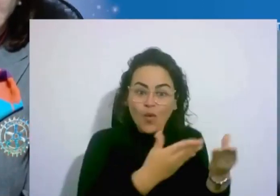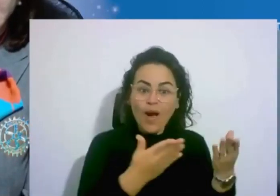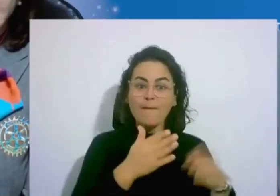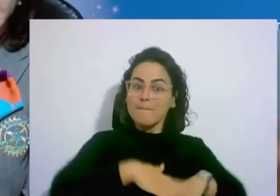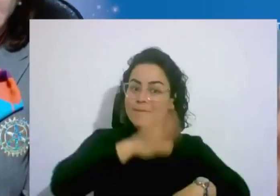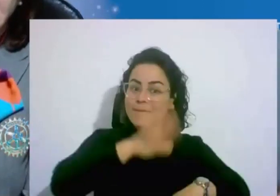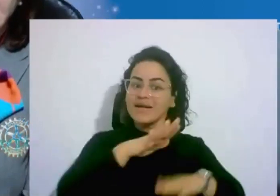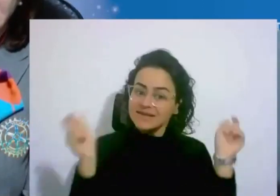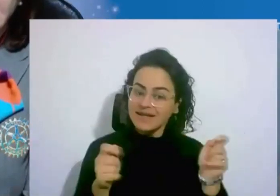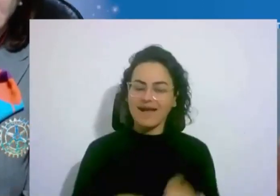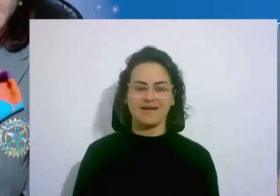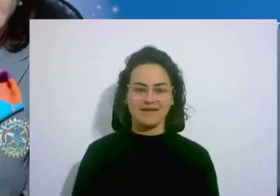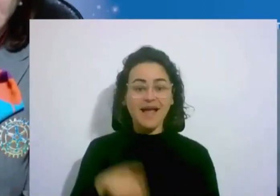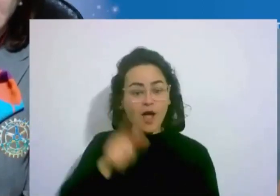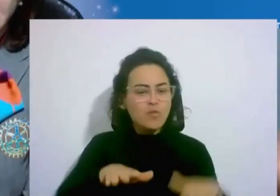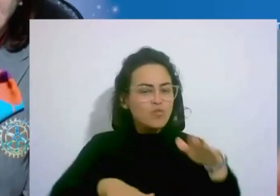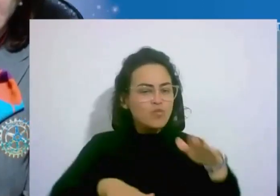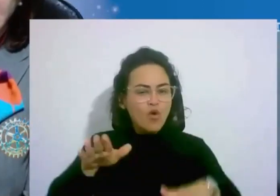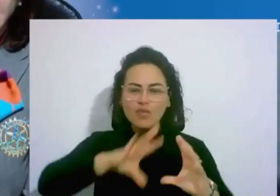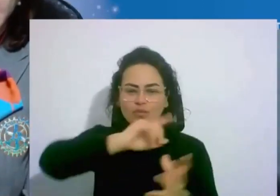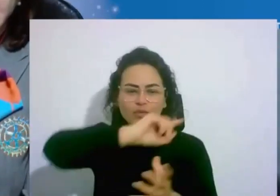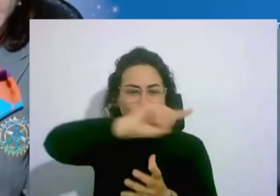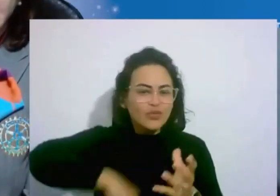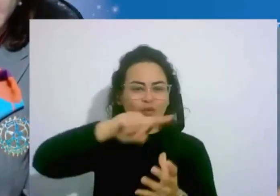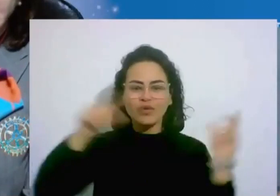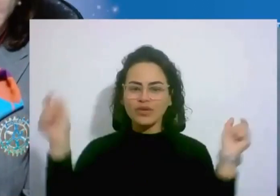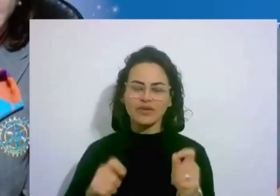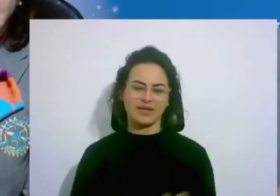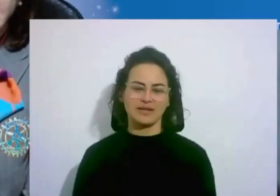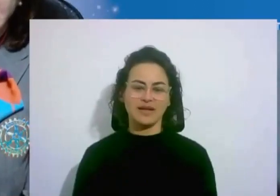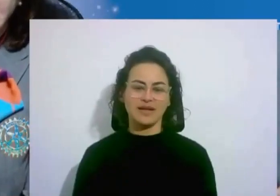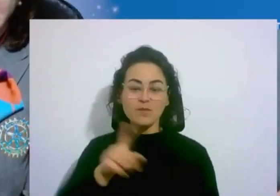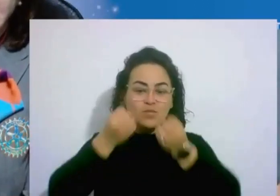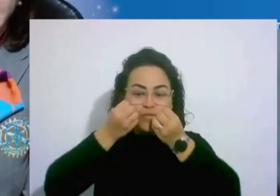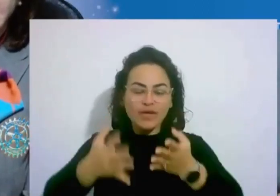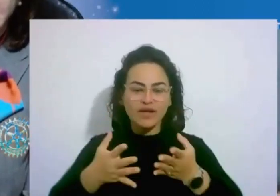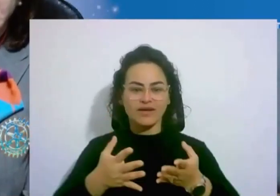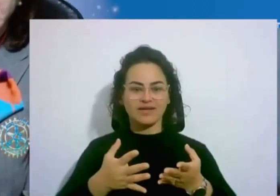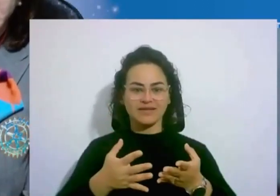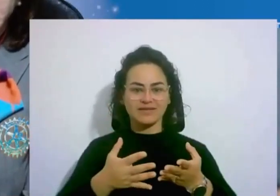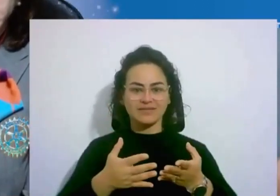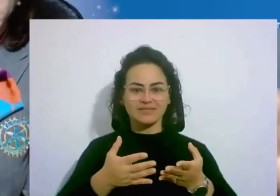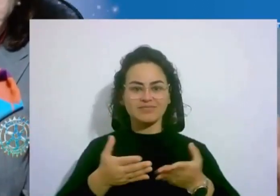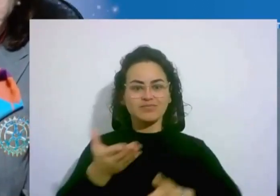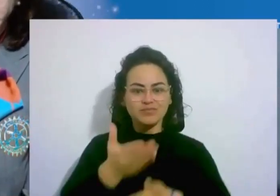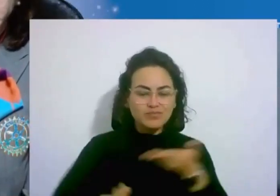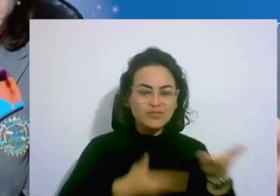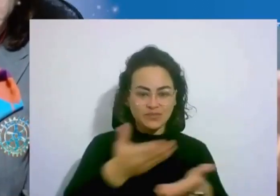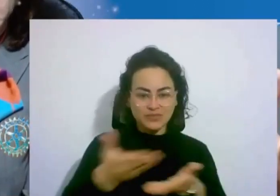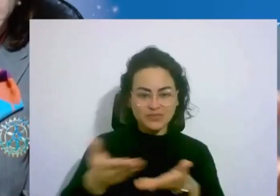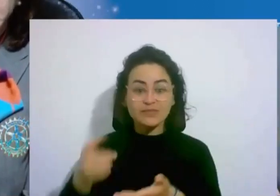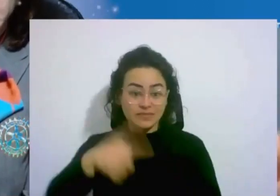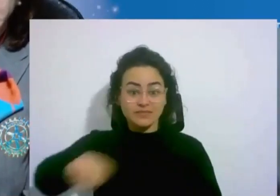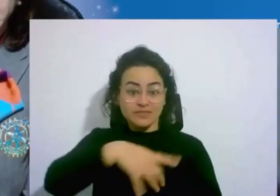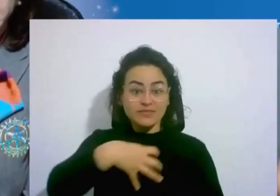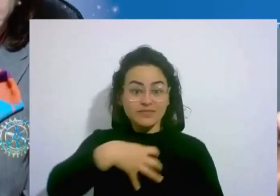um movimento universal, que eu já falei, do bem, que as pessoas precisam sentir. E graças a Deus, eu